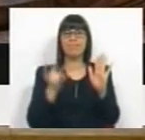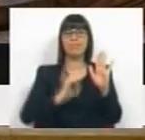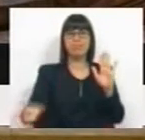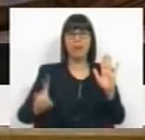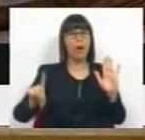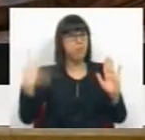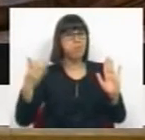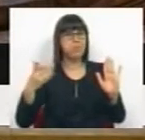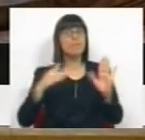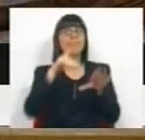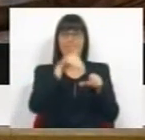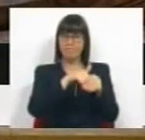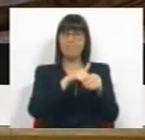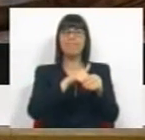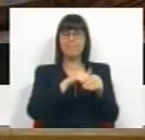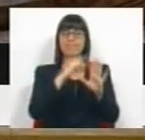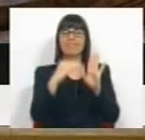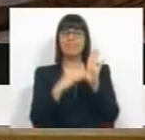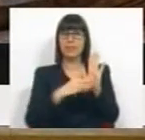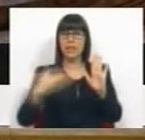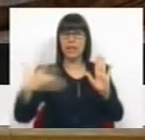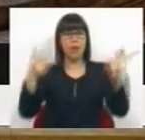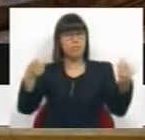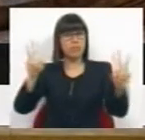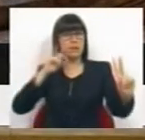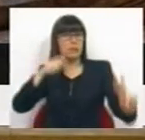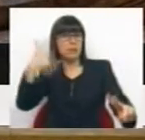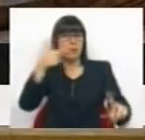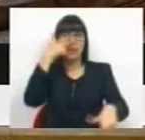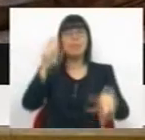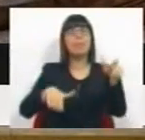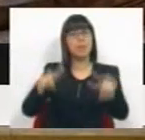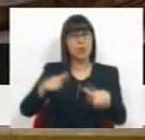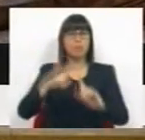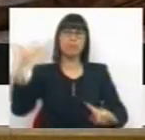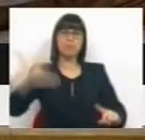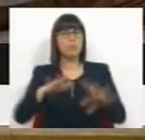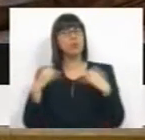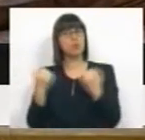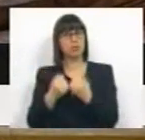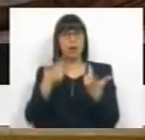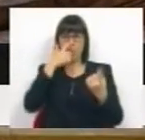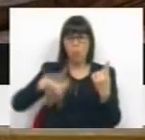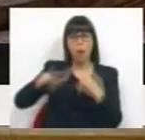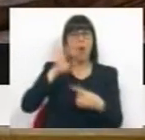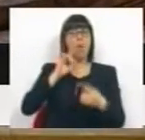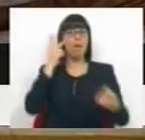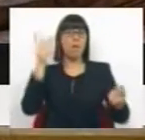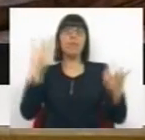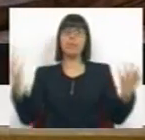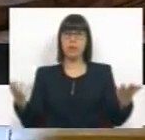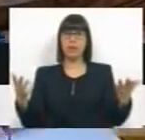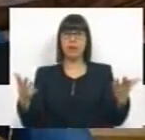impediu. No seu conteúdo, consagram-se os direitos e as liberdades fundamentais dos cidadãos, os direitos sociais como o ambiente e a qualidade de